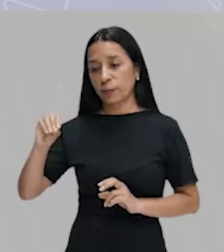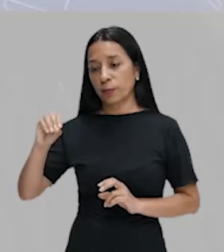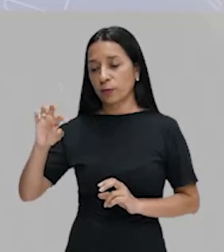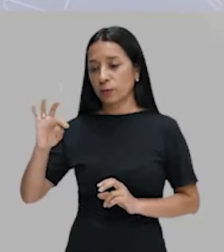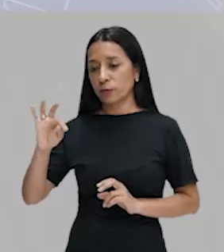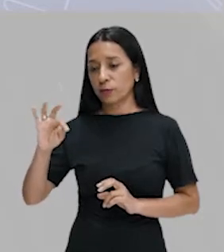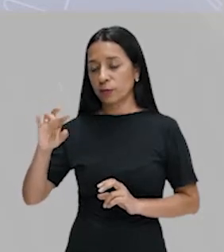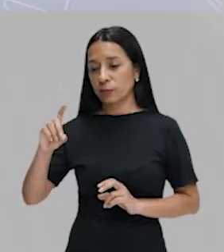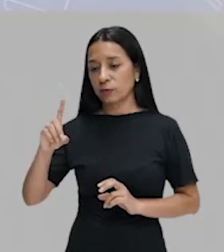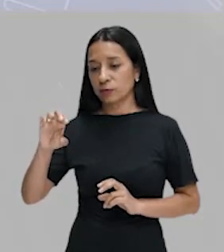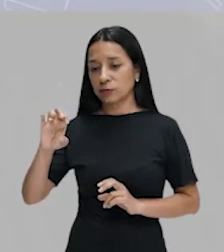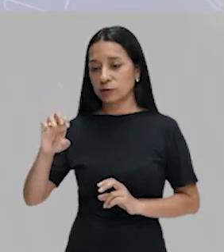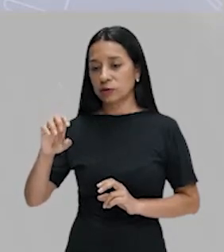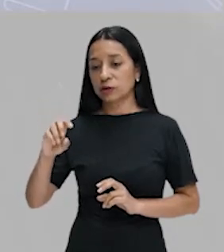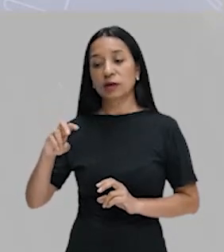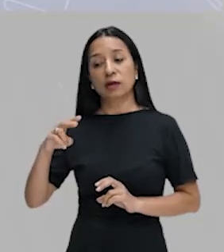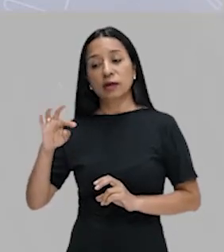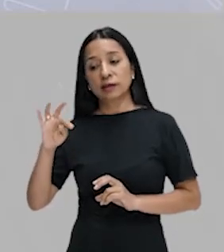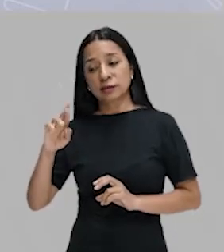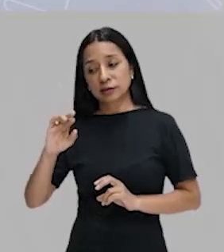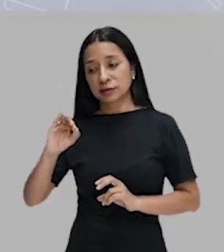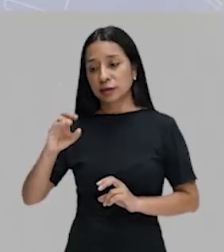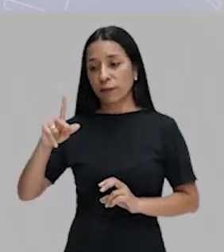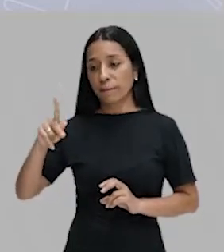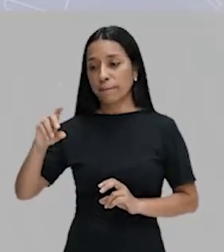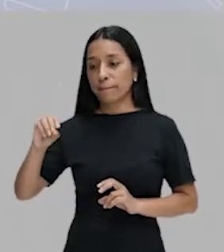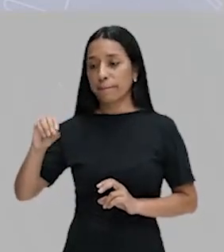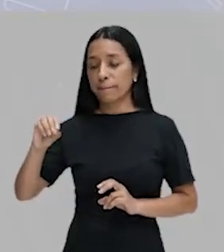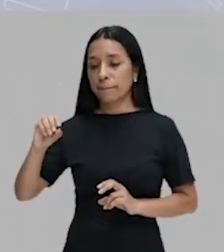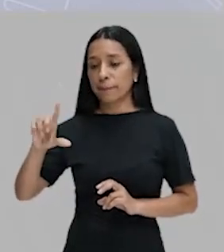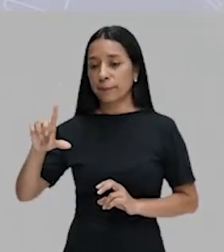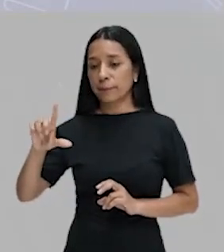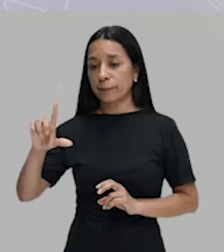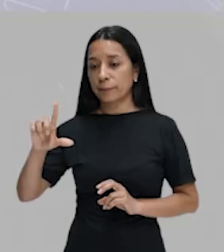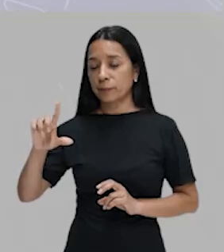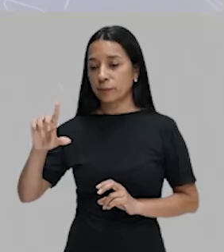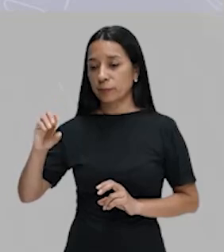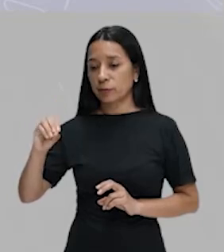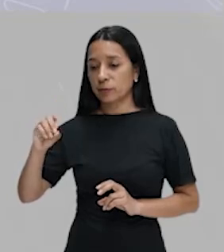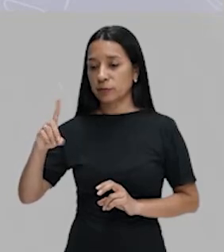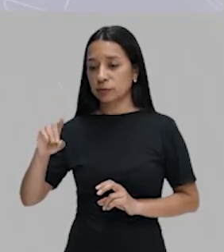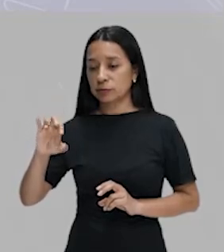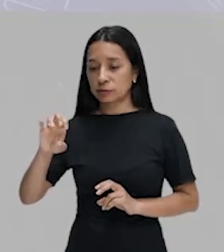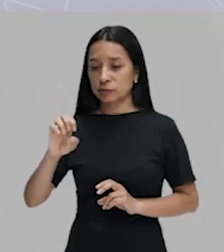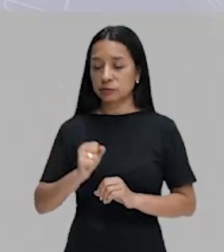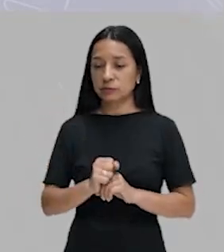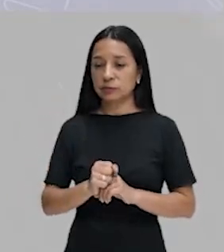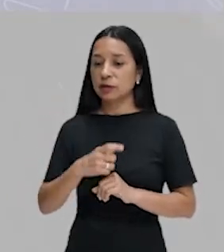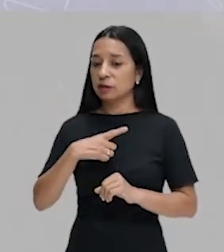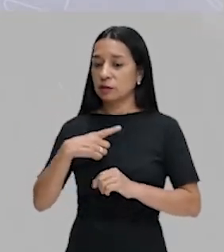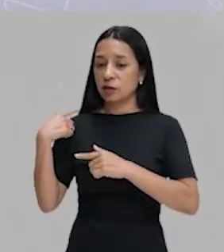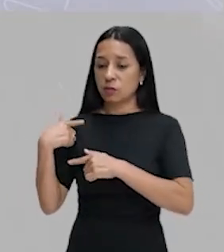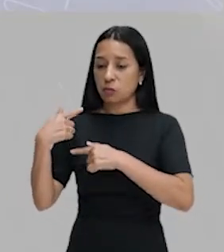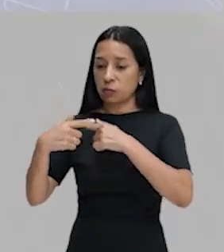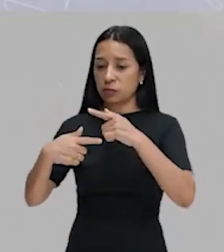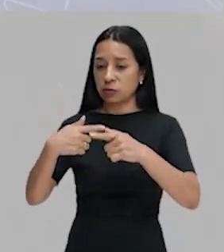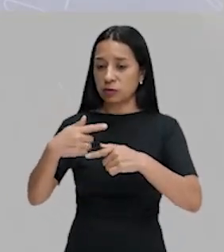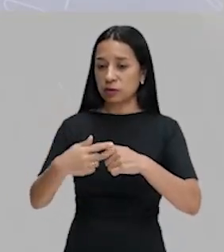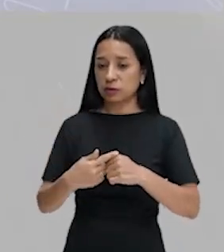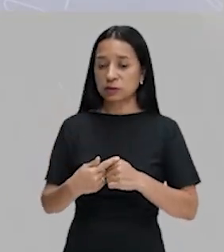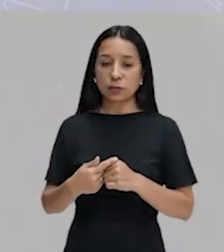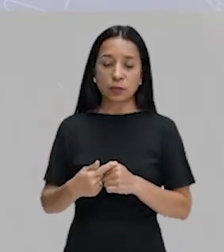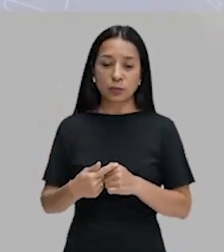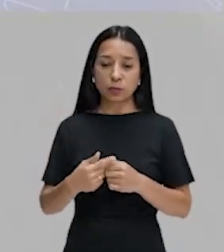era triploide. Aqui não. Aqui eu tenho uma alternância de geração de pólipos e medusas,